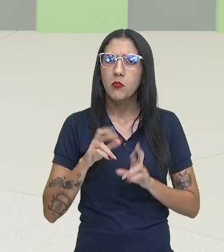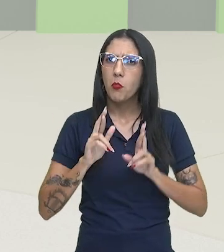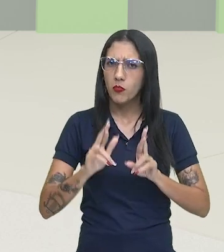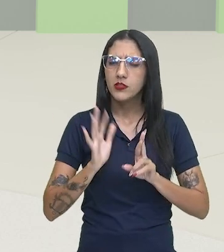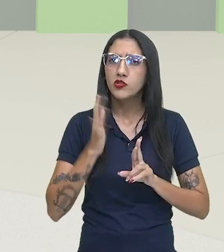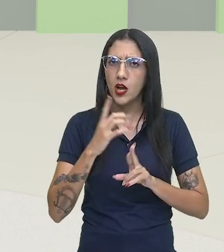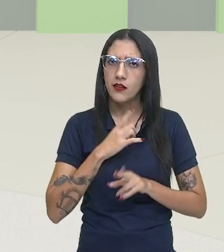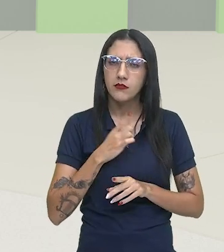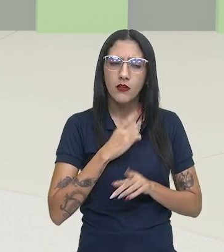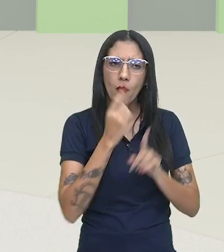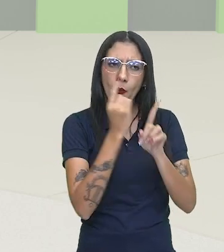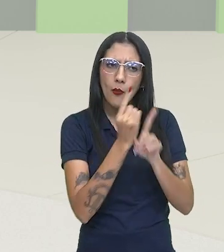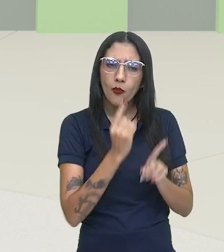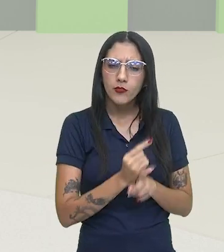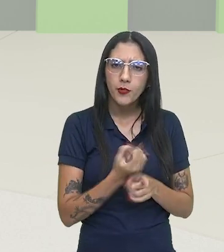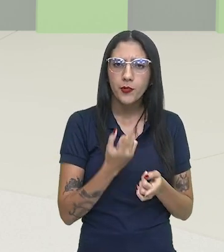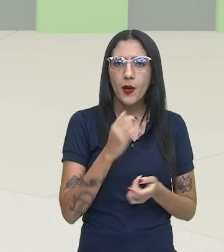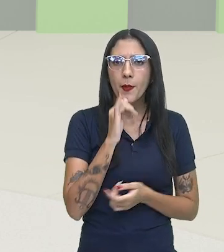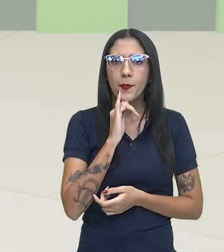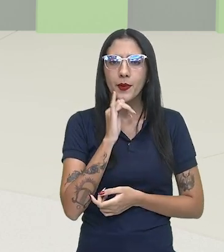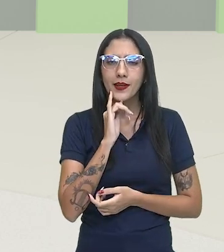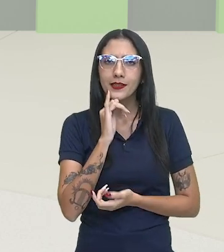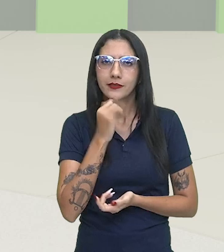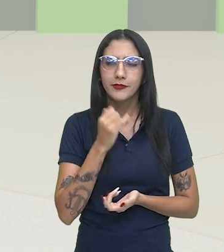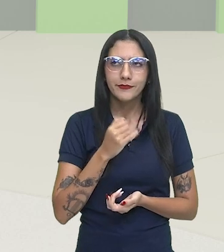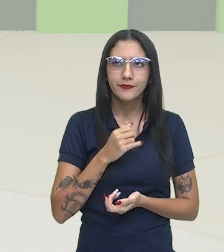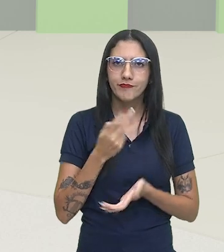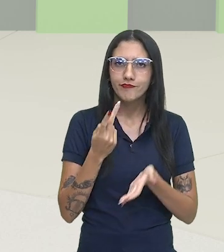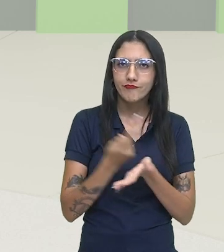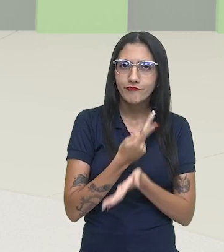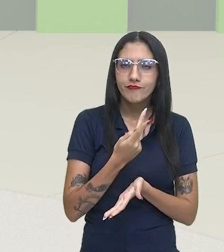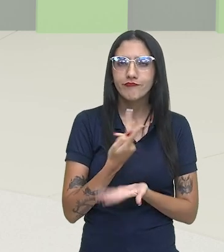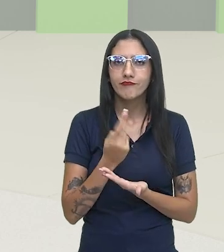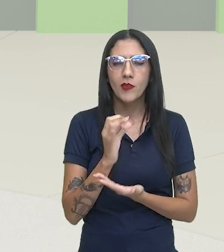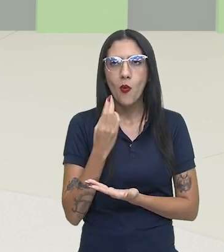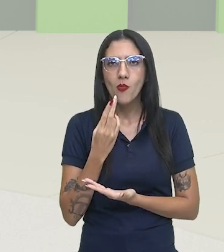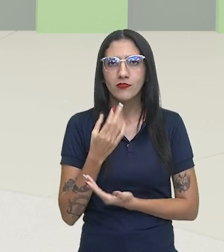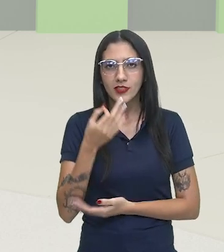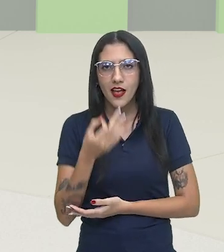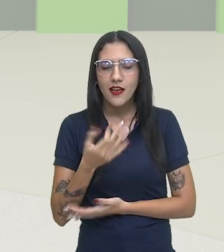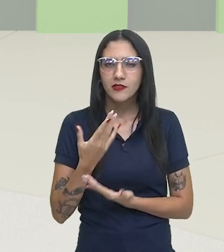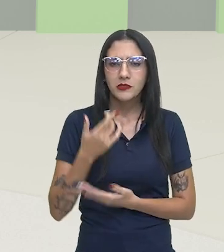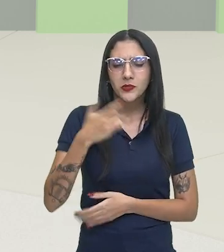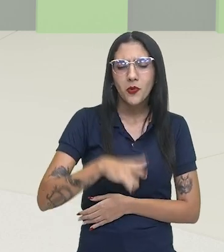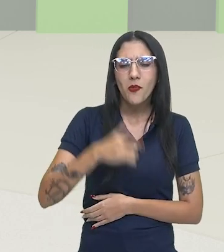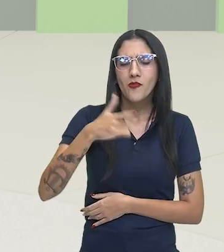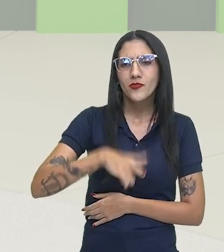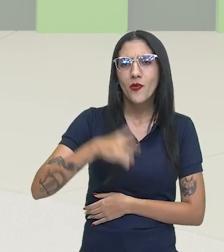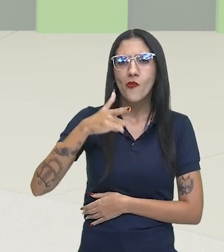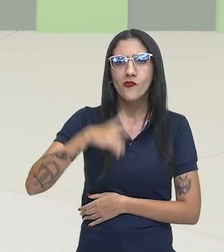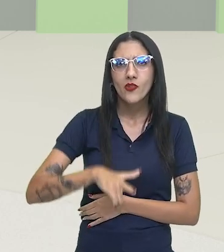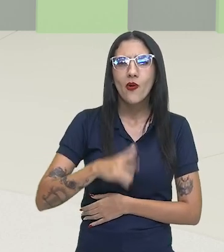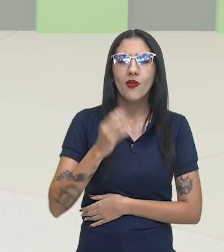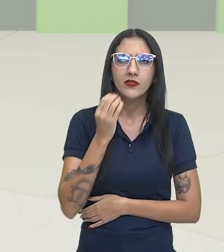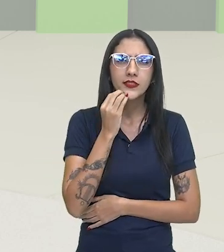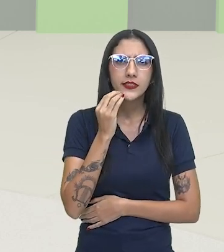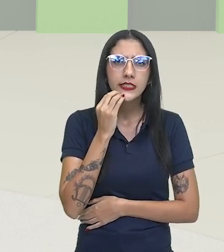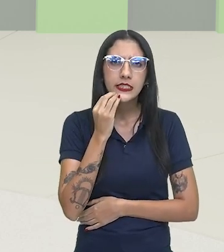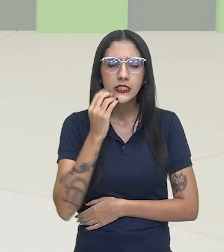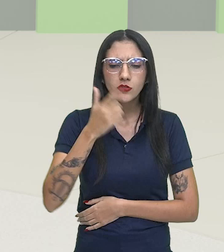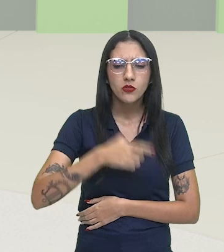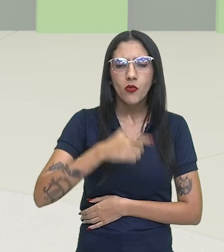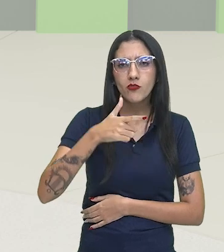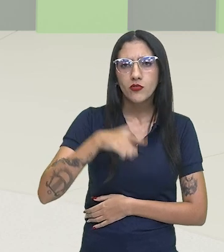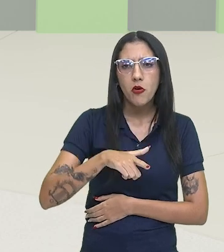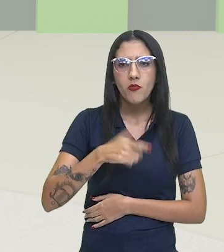realizou descobertas, acertando, errando, né? Repetindo novamente aquele processo,